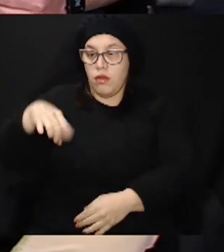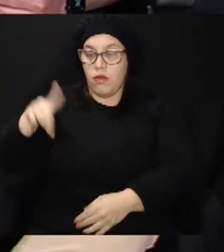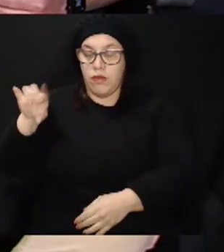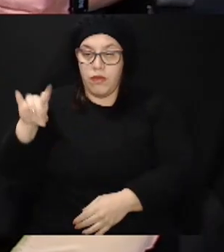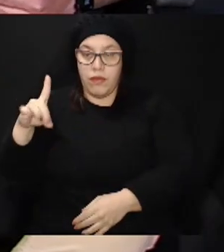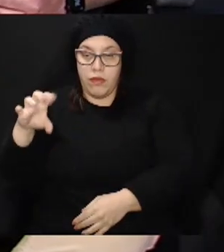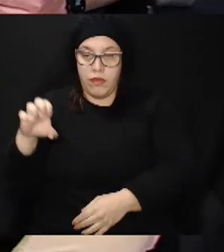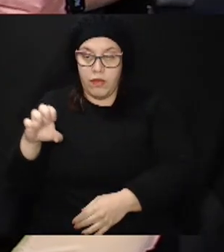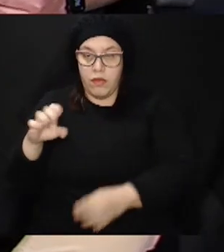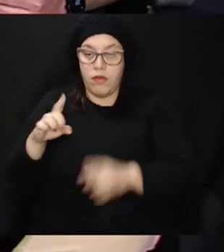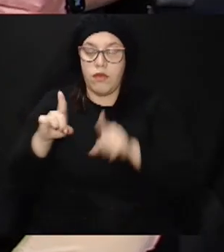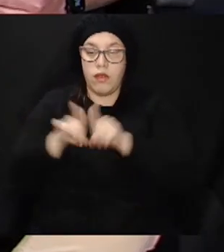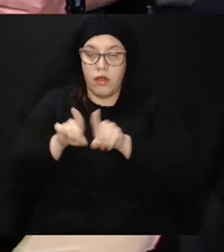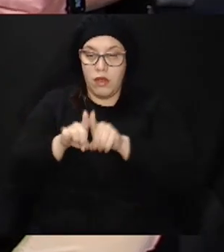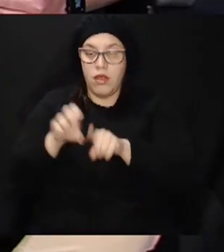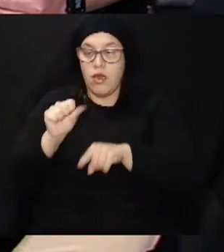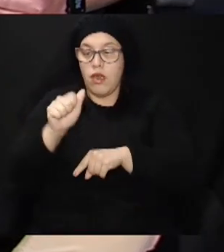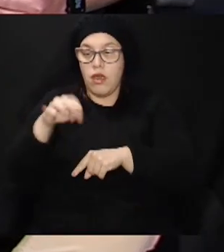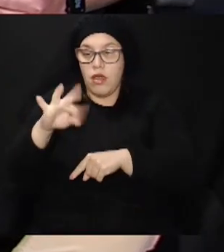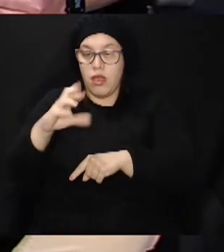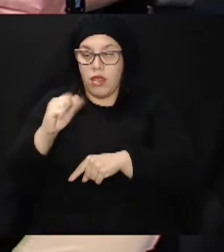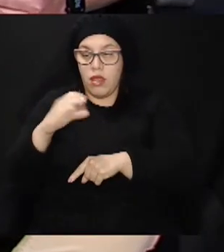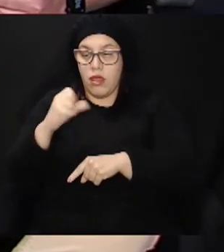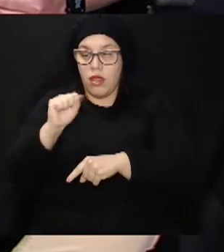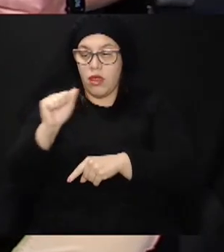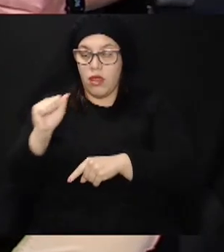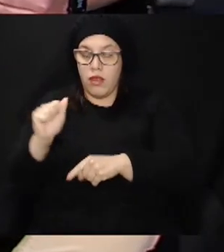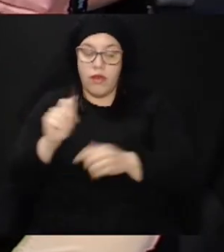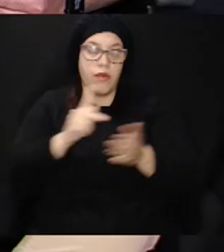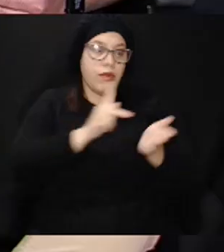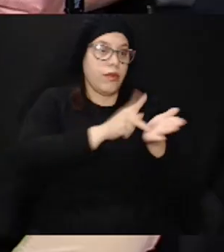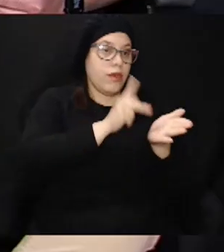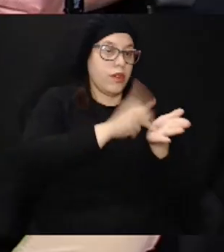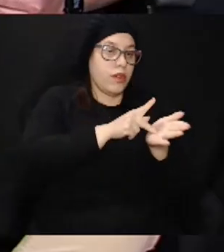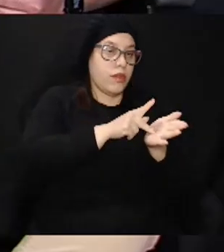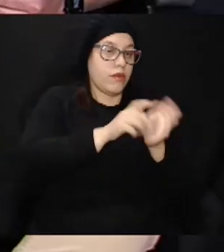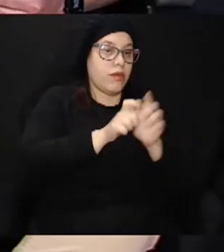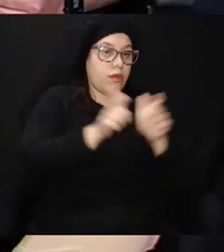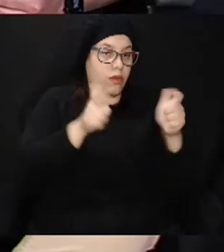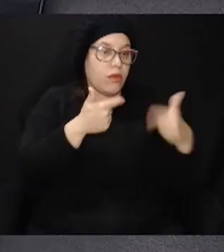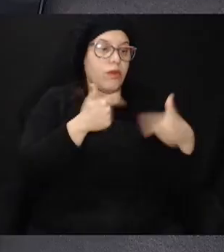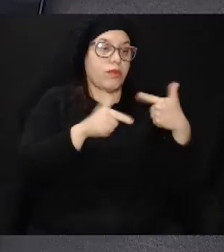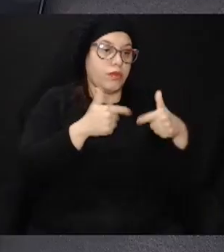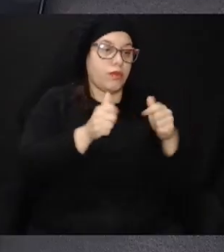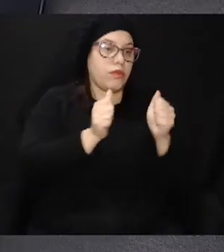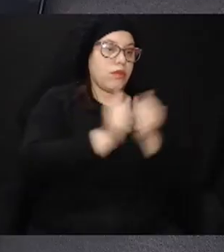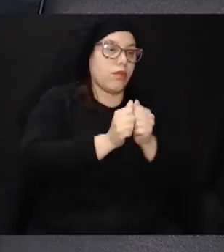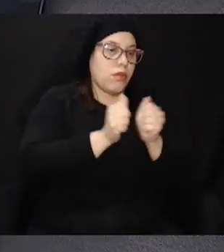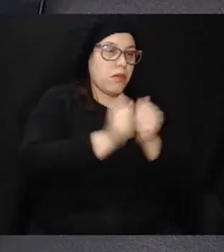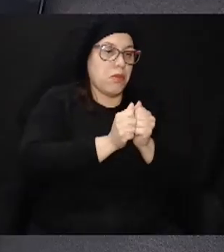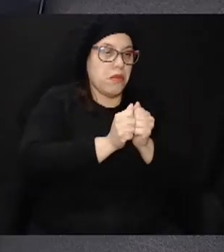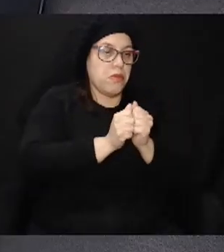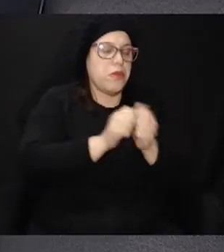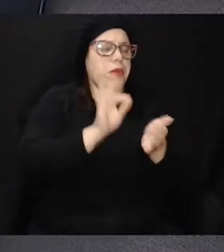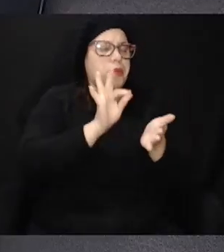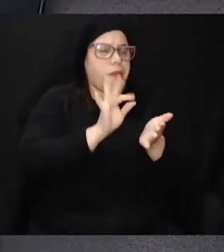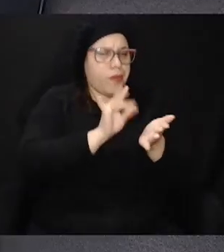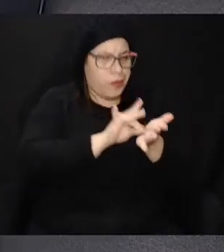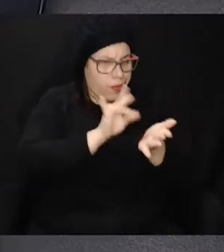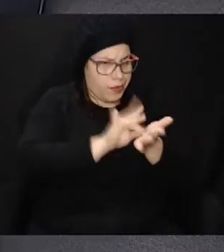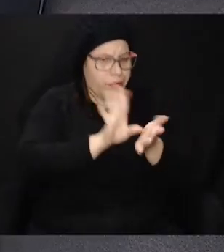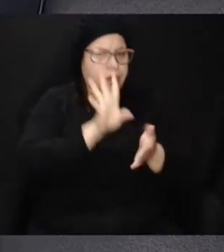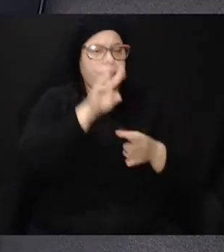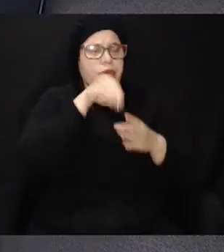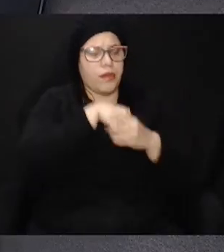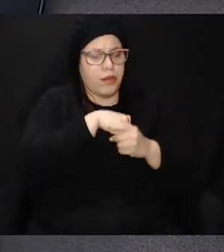e a Santa Casa? Isso. Na verdade, nós fizemos um grande trabalho, um trabalho que vem sendo feito dentro da